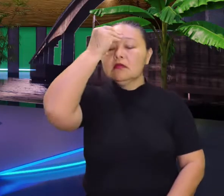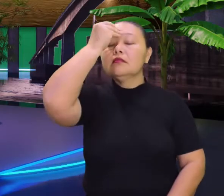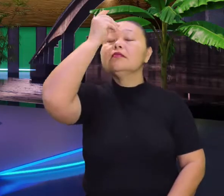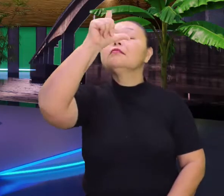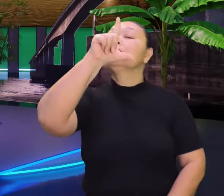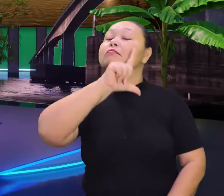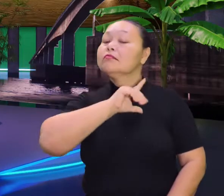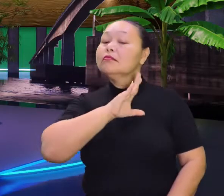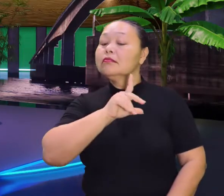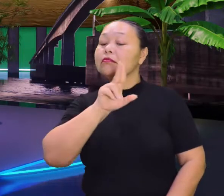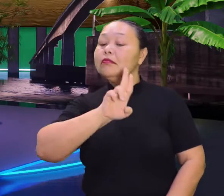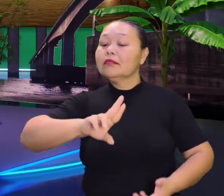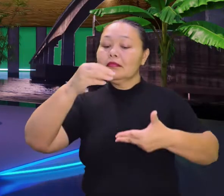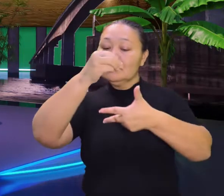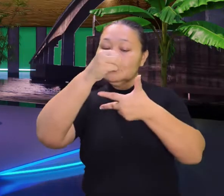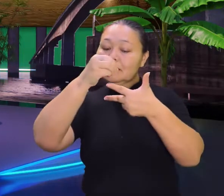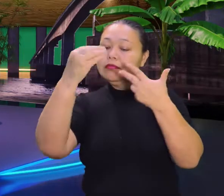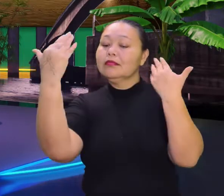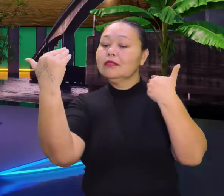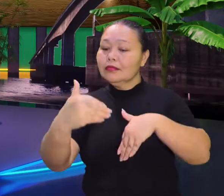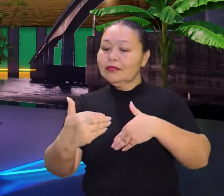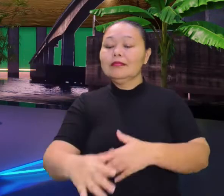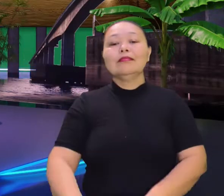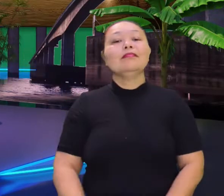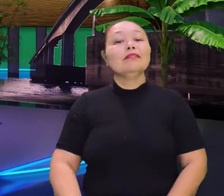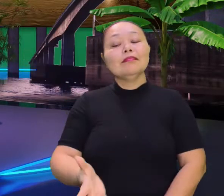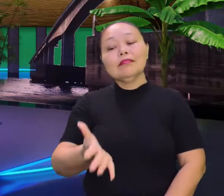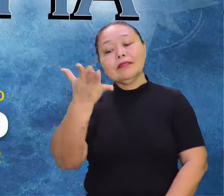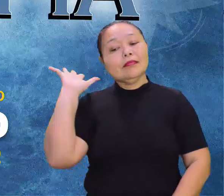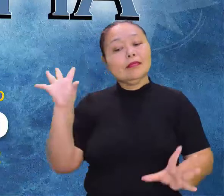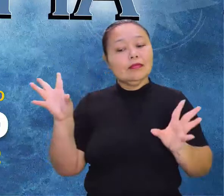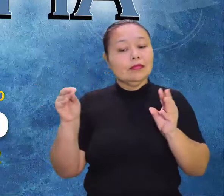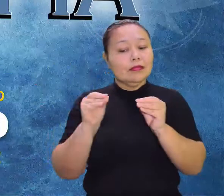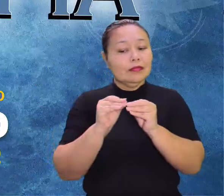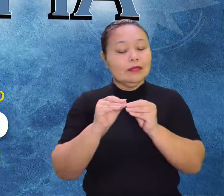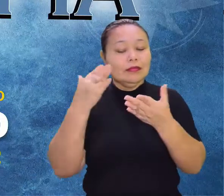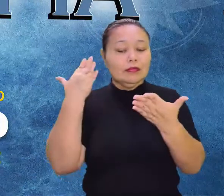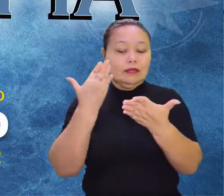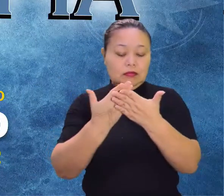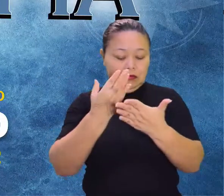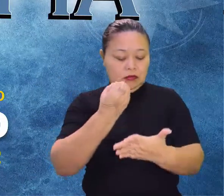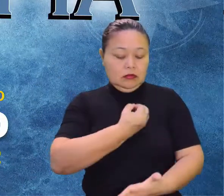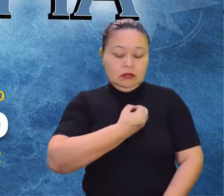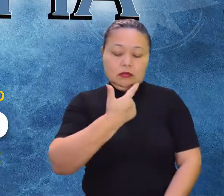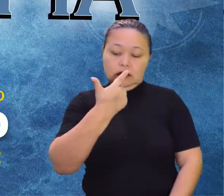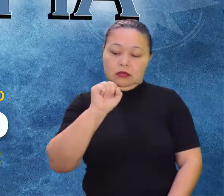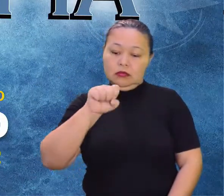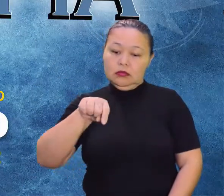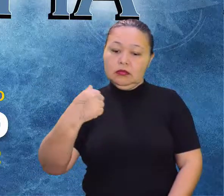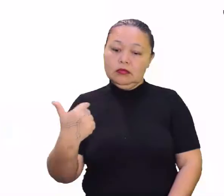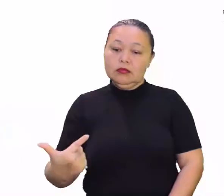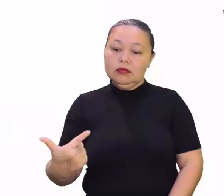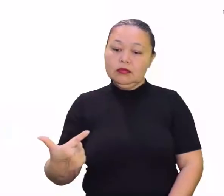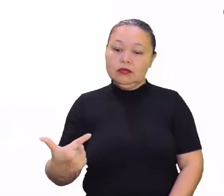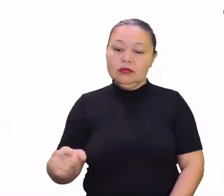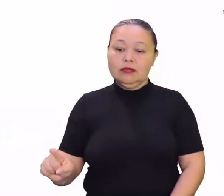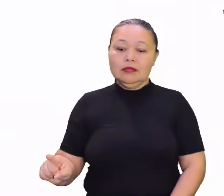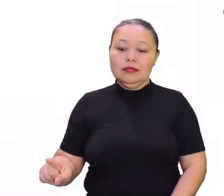Enem. Isso mesmo. Não é isso, Rogério? Então, vamos lá para o nosso resumão. Aula